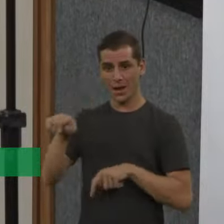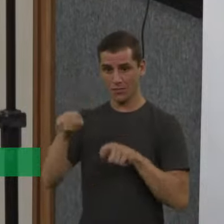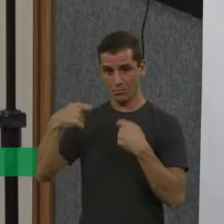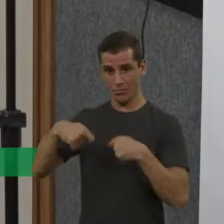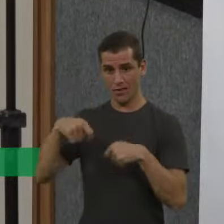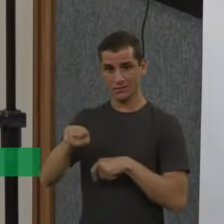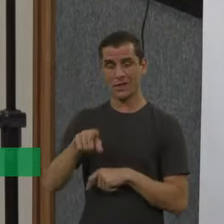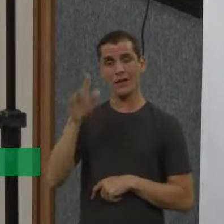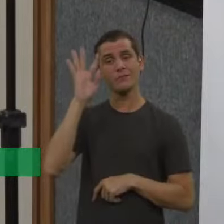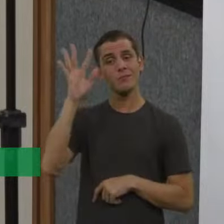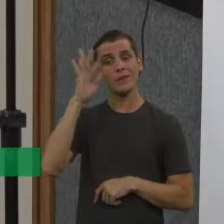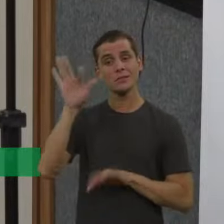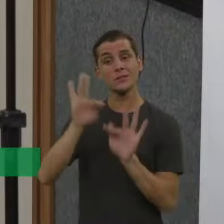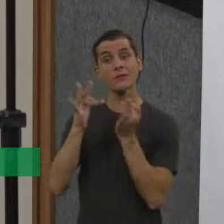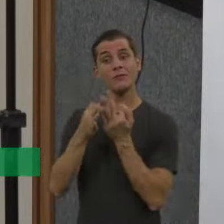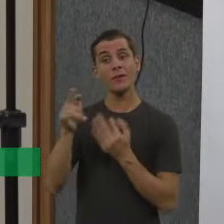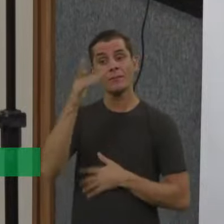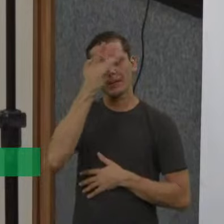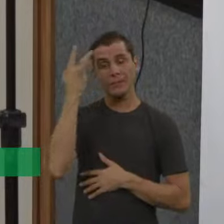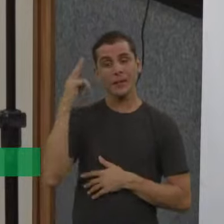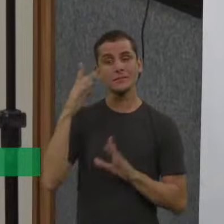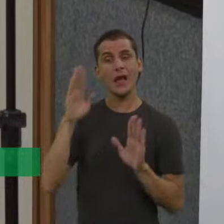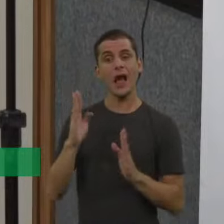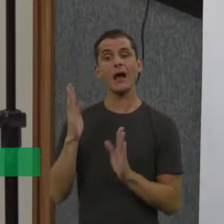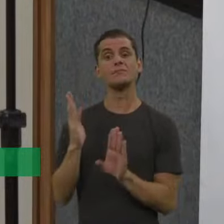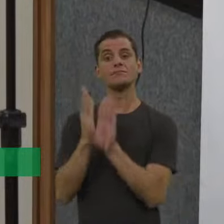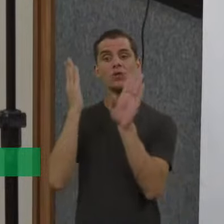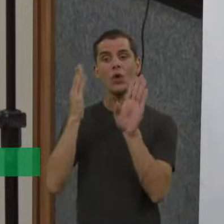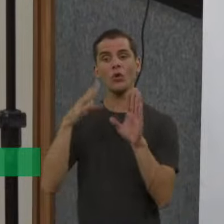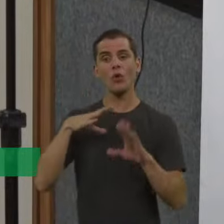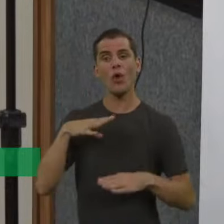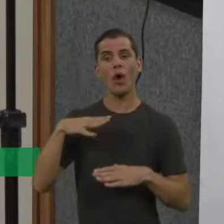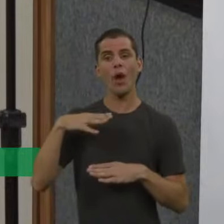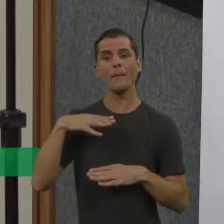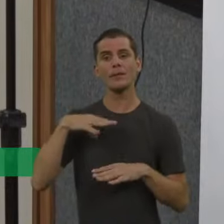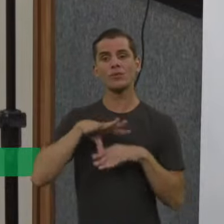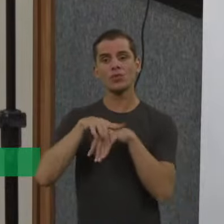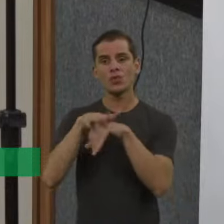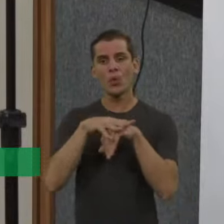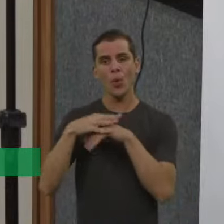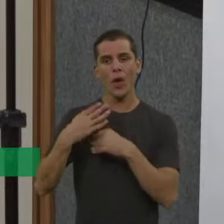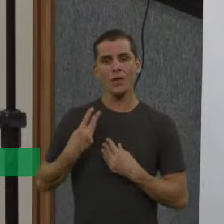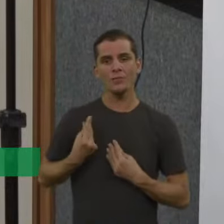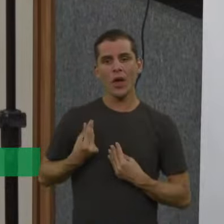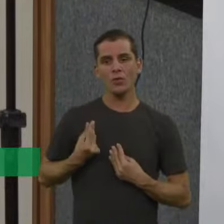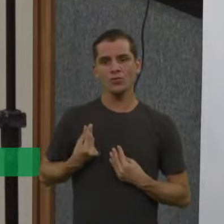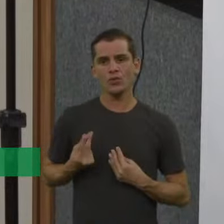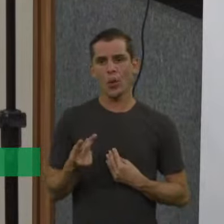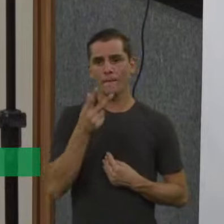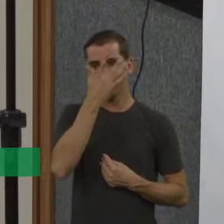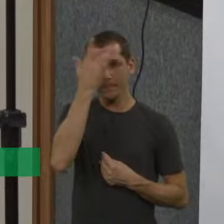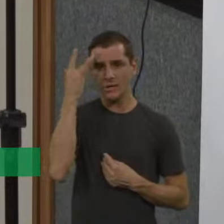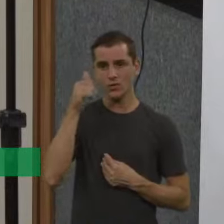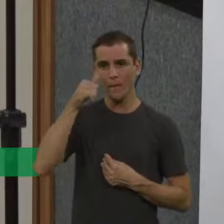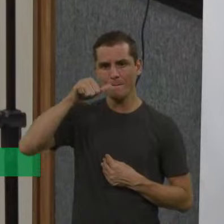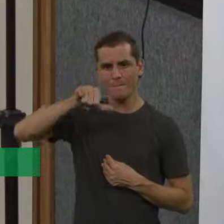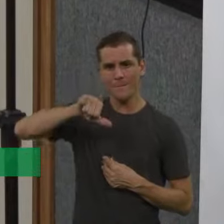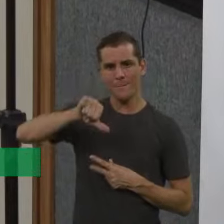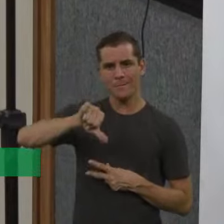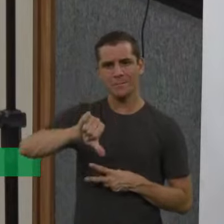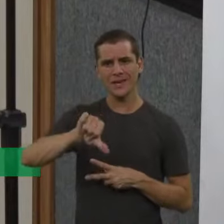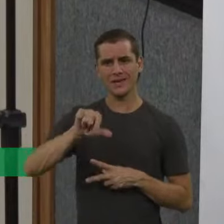uma família ter esse diagnóstico de uma doença crônica progressiva tão severa, que acaba, como até a